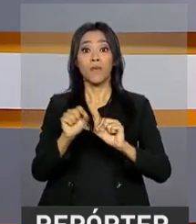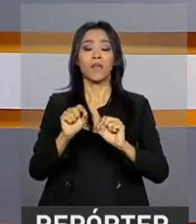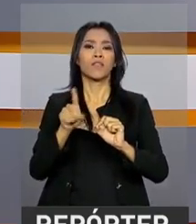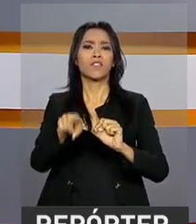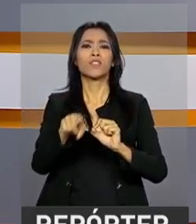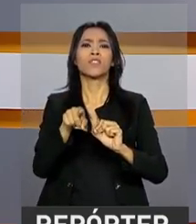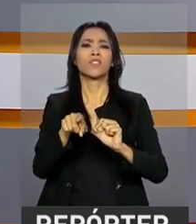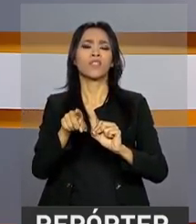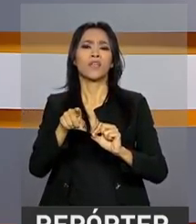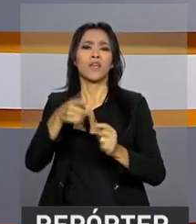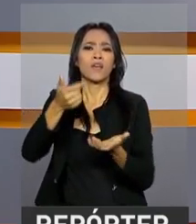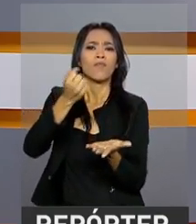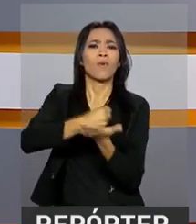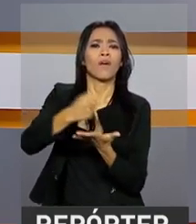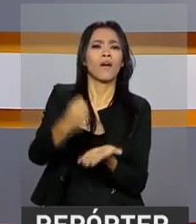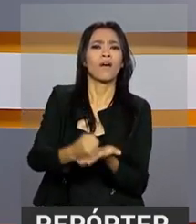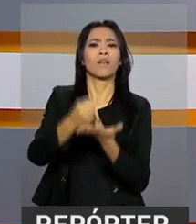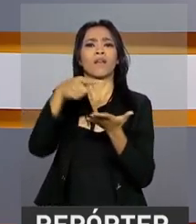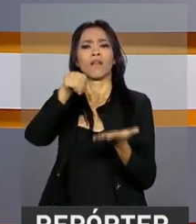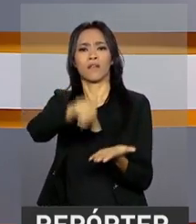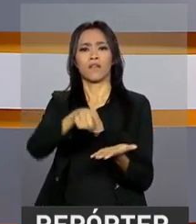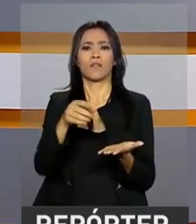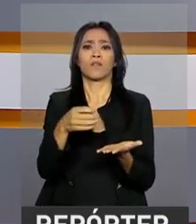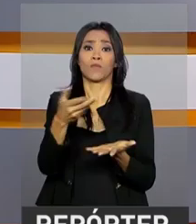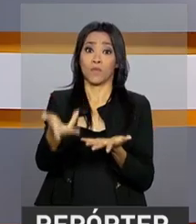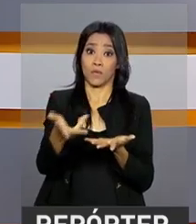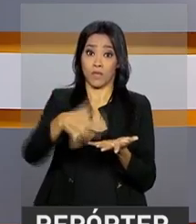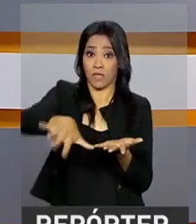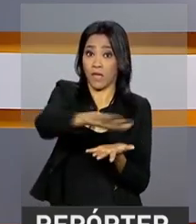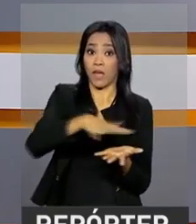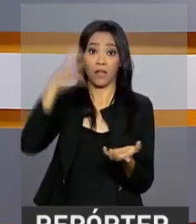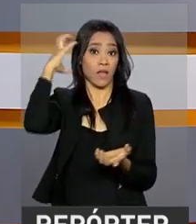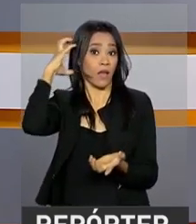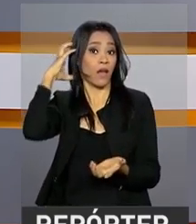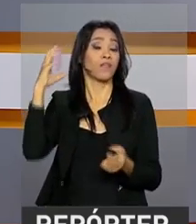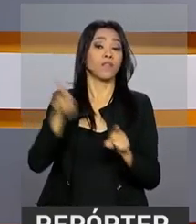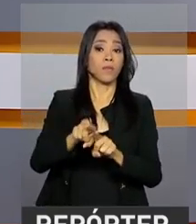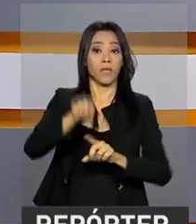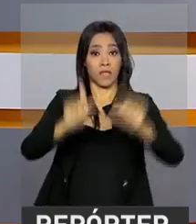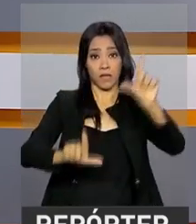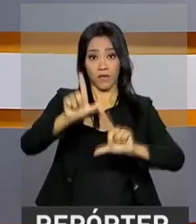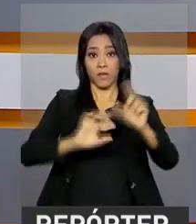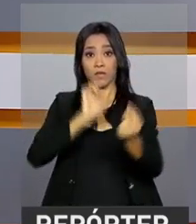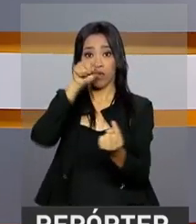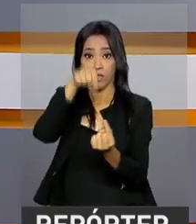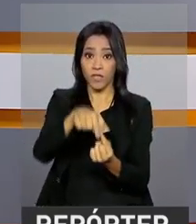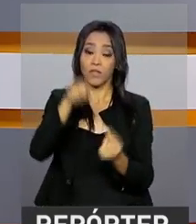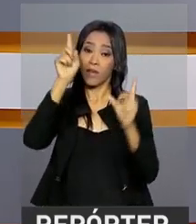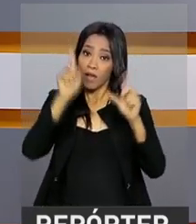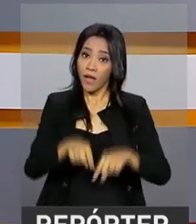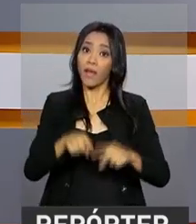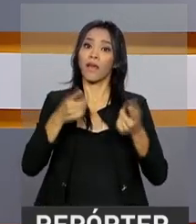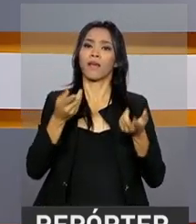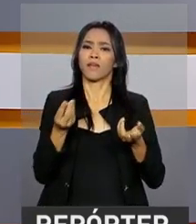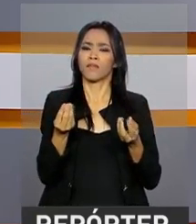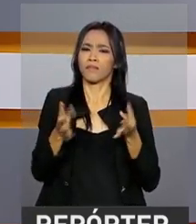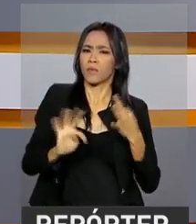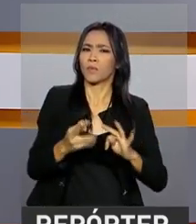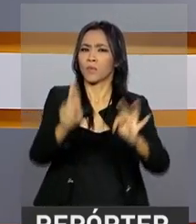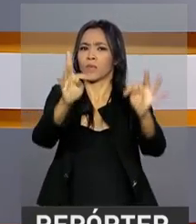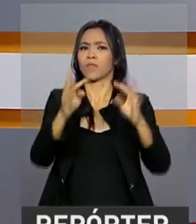serviços de rádio e televisão A ideia é modernizar e desburocratizar as